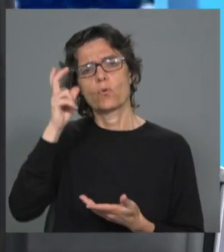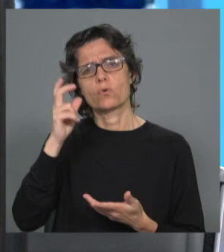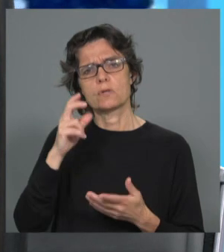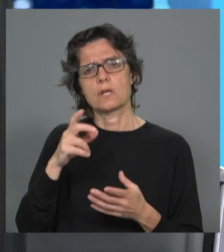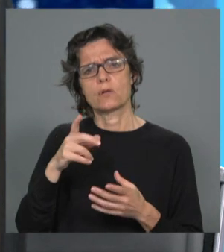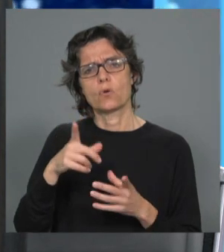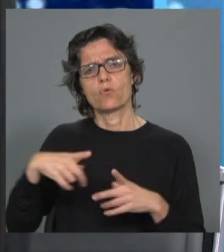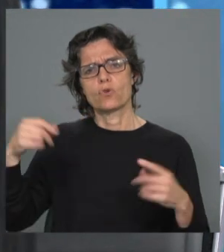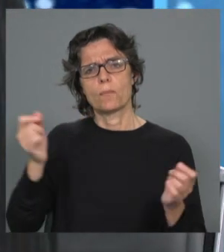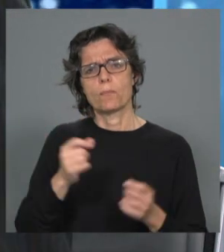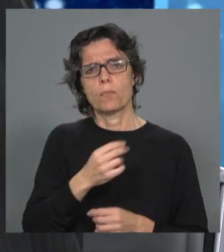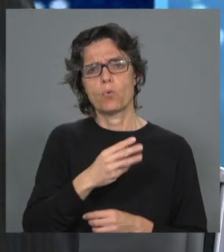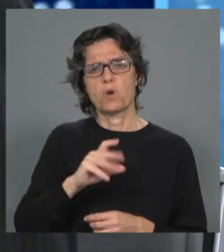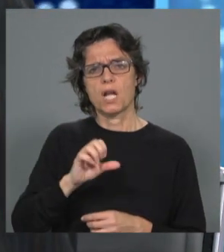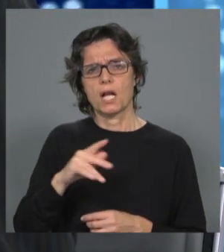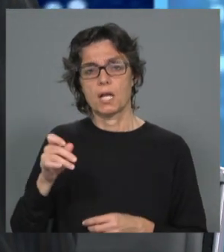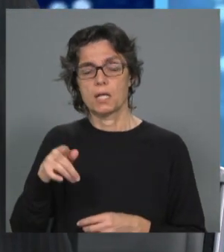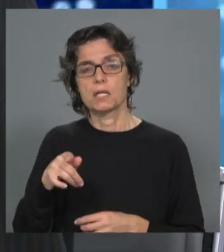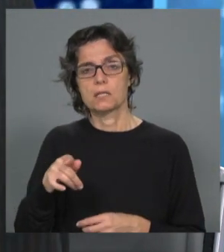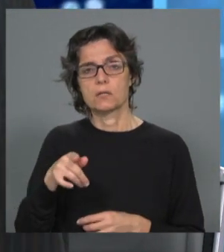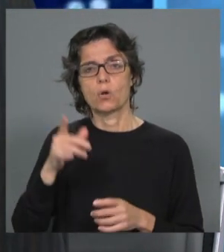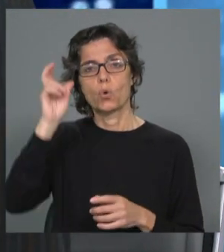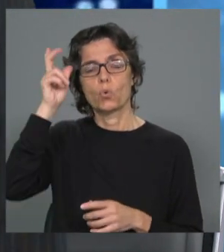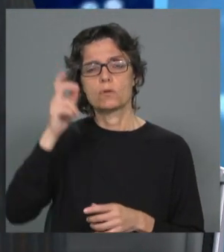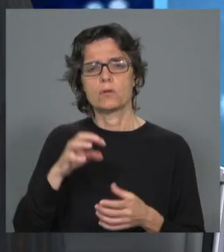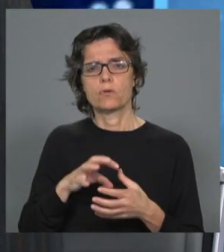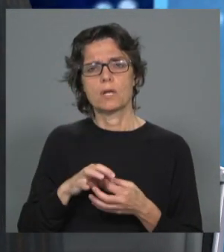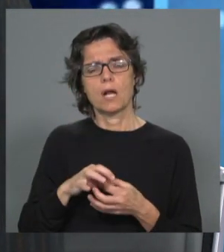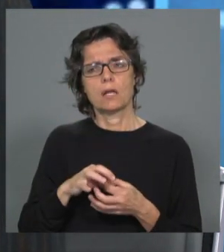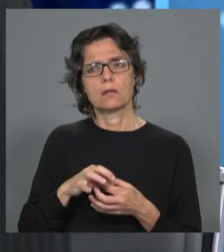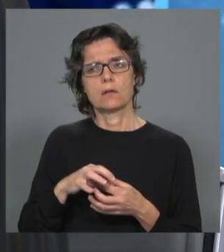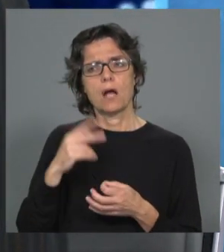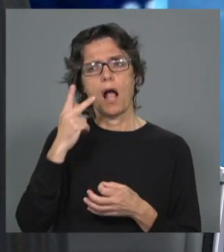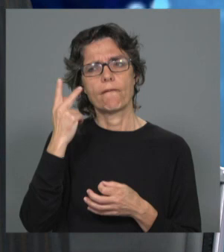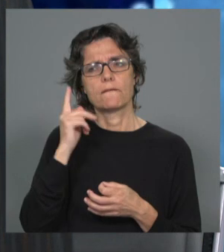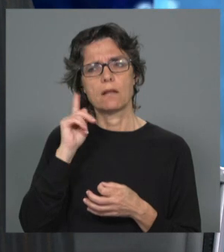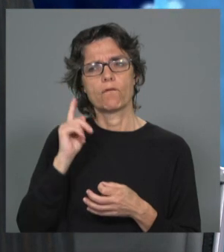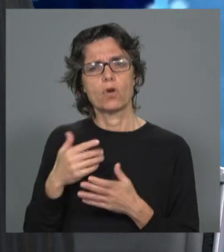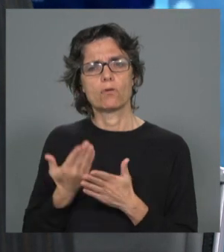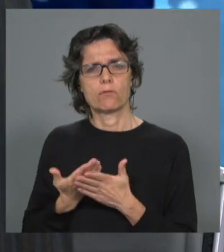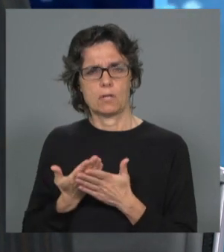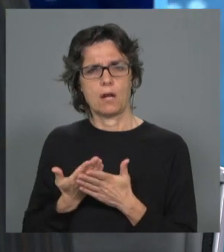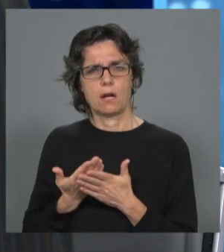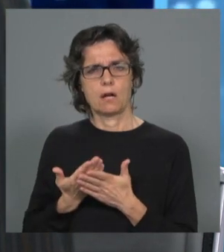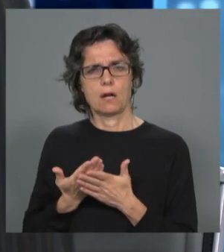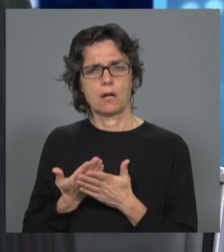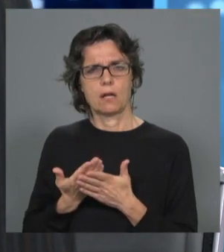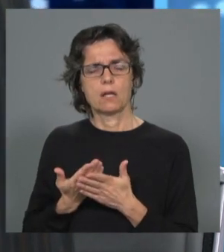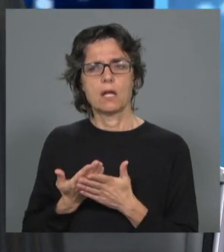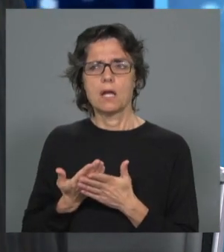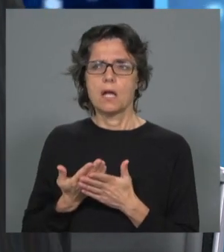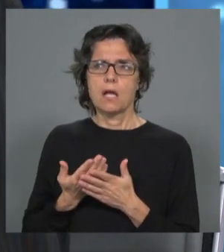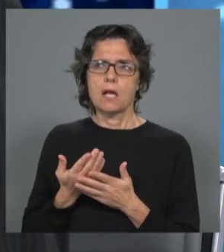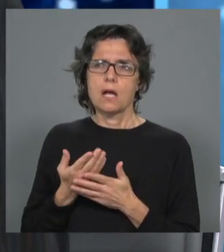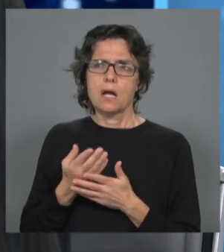que é muito interessante porque é um conceito que se prende justamente com este sentido de saber viver a vida. E saber viver a vida é uma coisa que